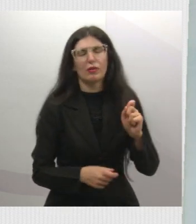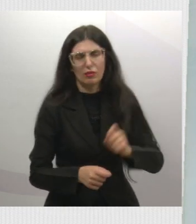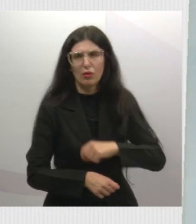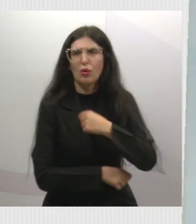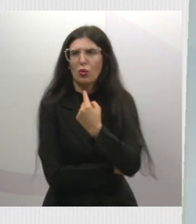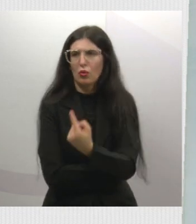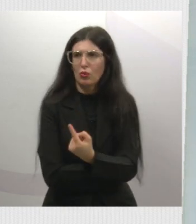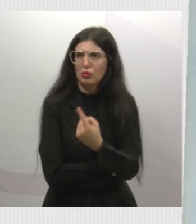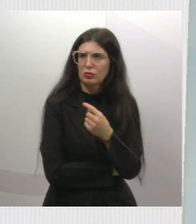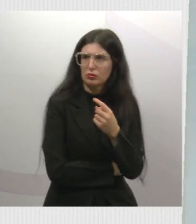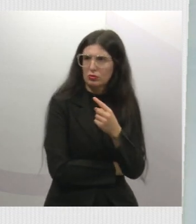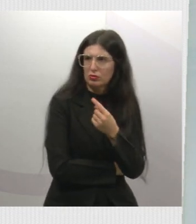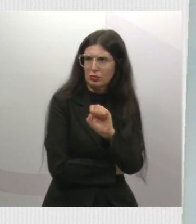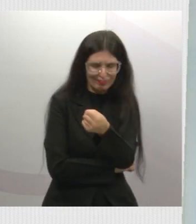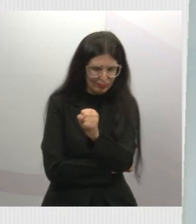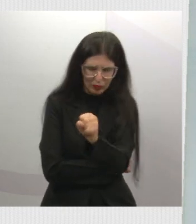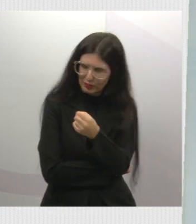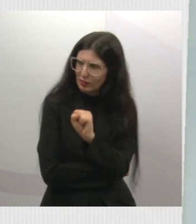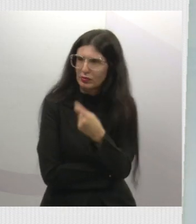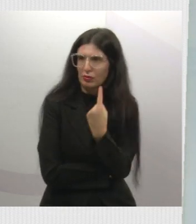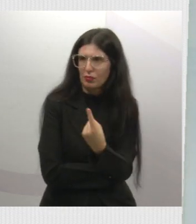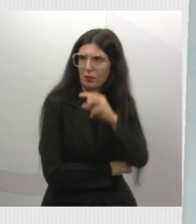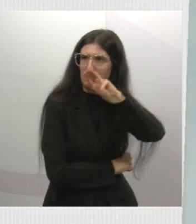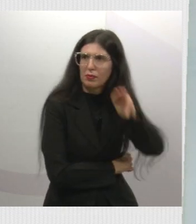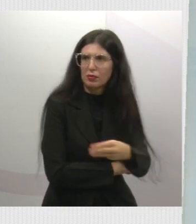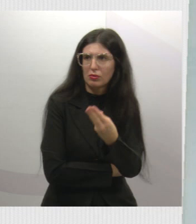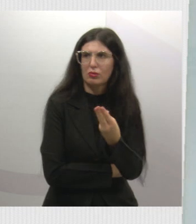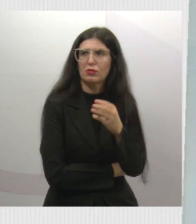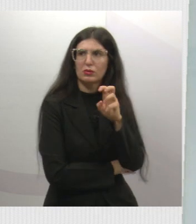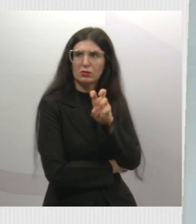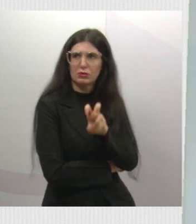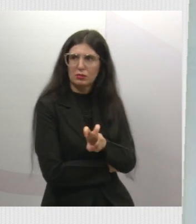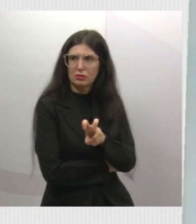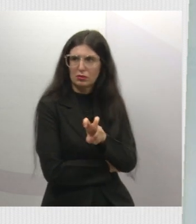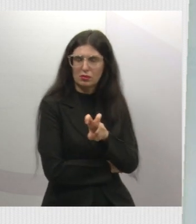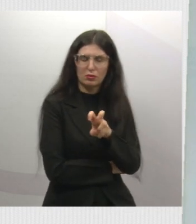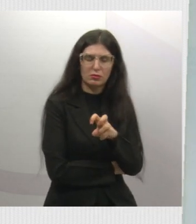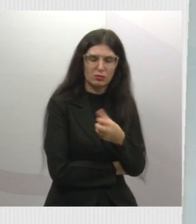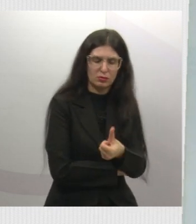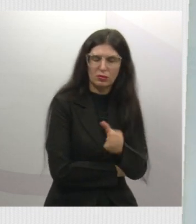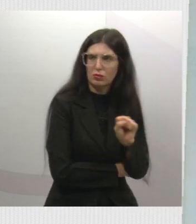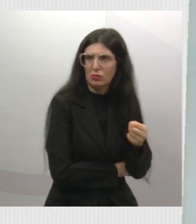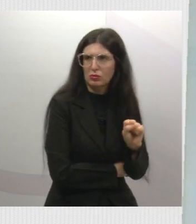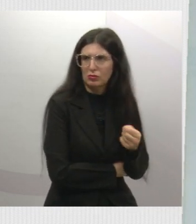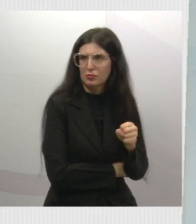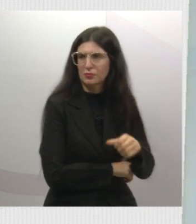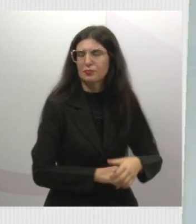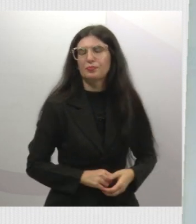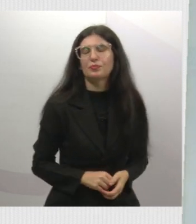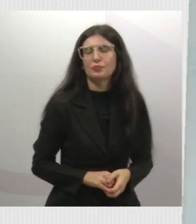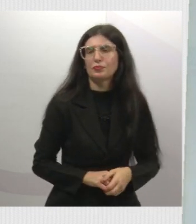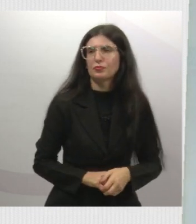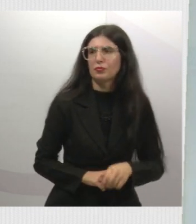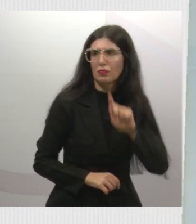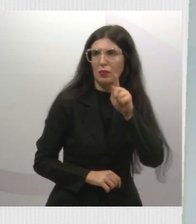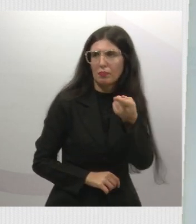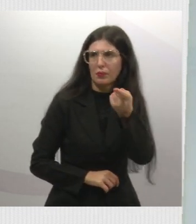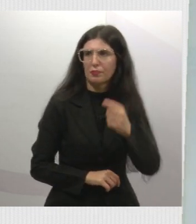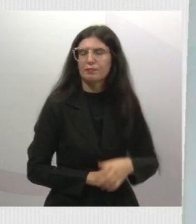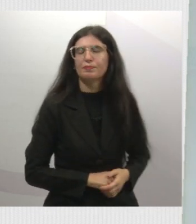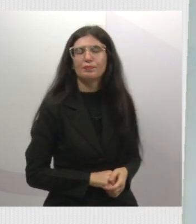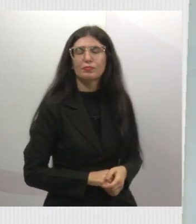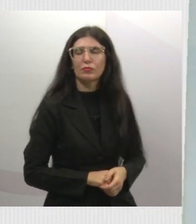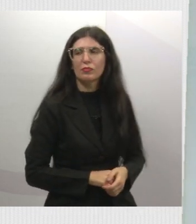milhões 568 mil. Em percentuais, já foi arrecadado,